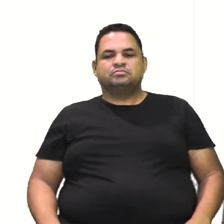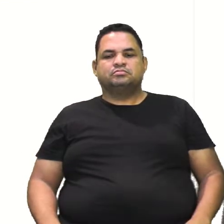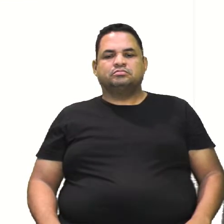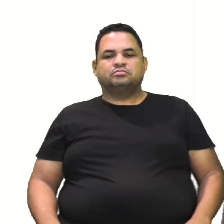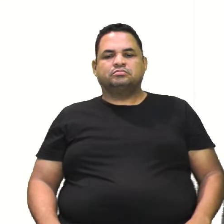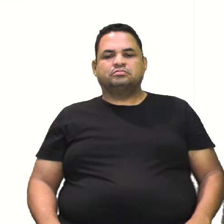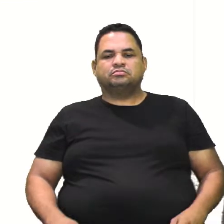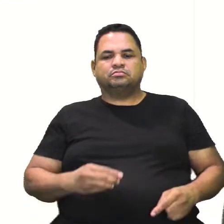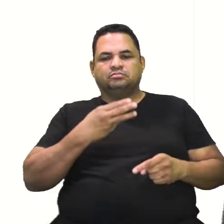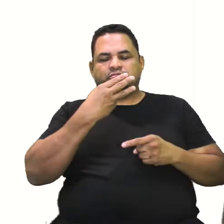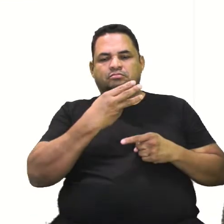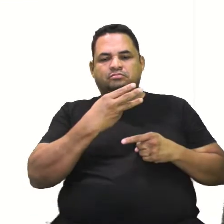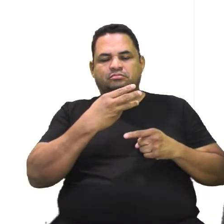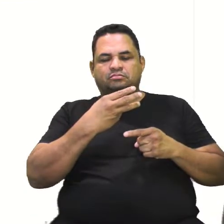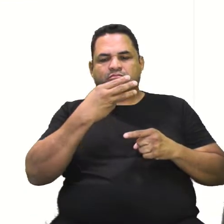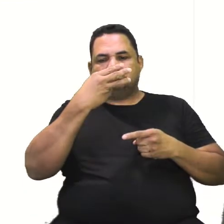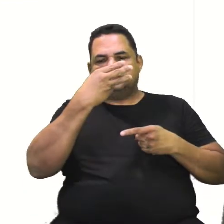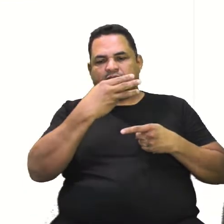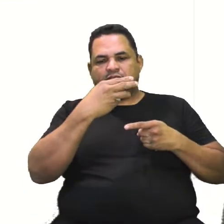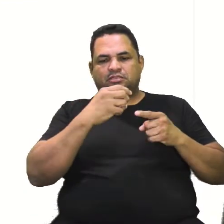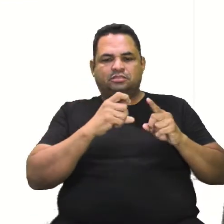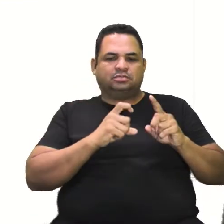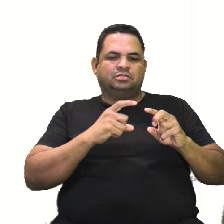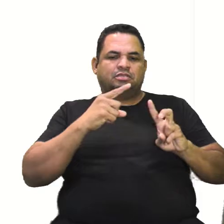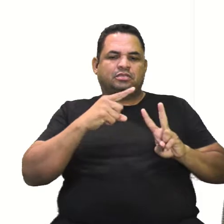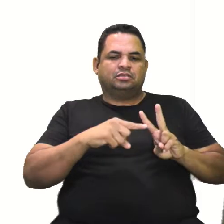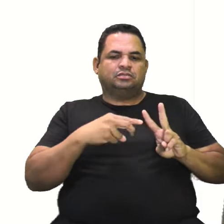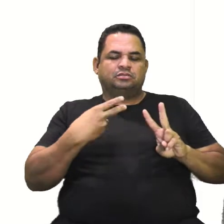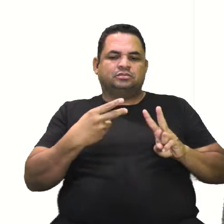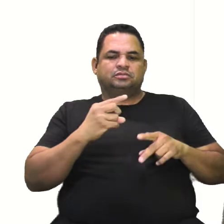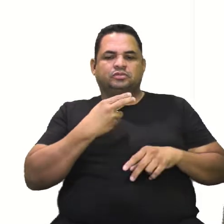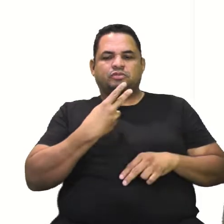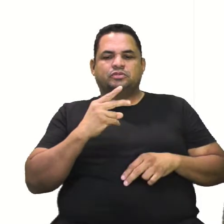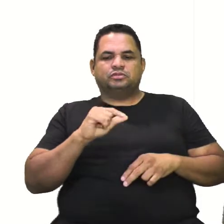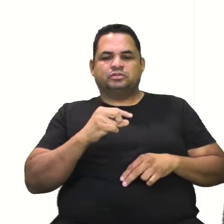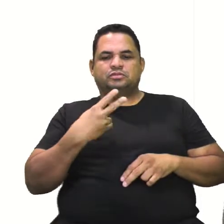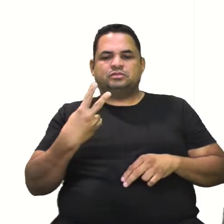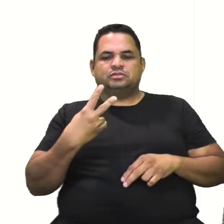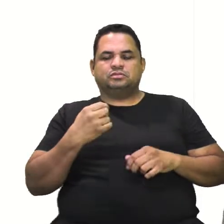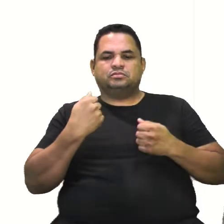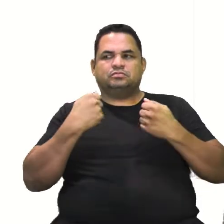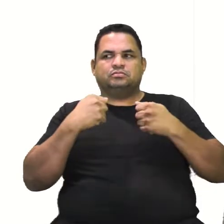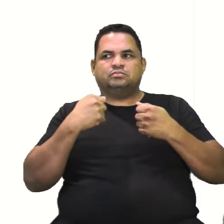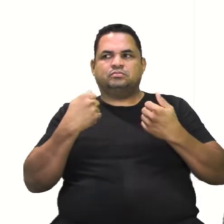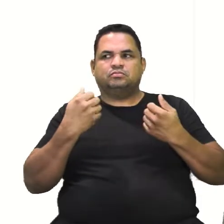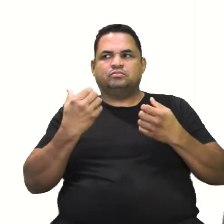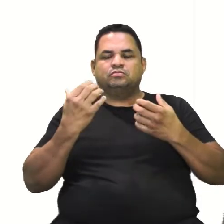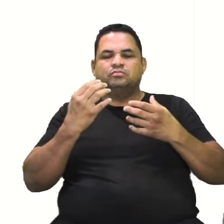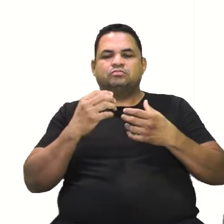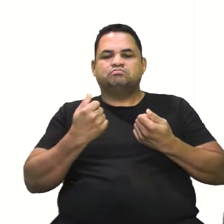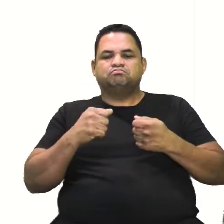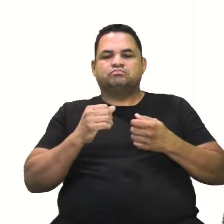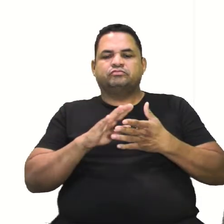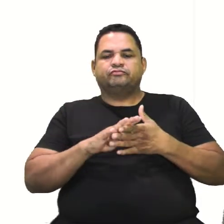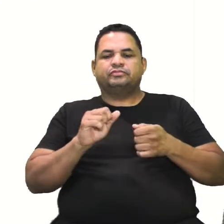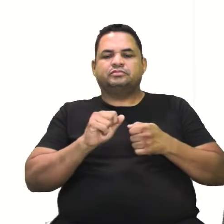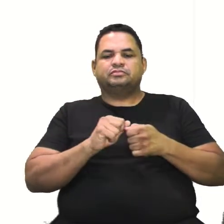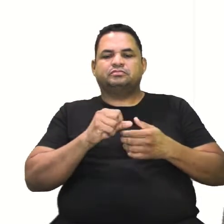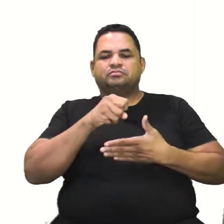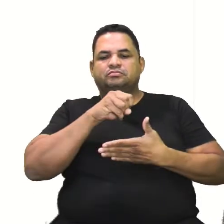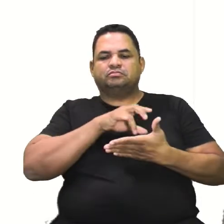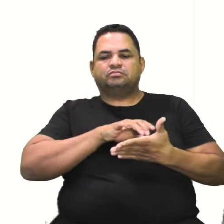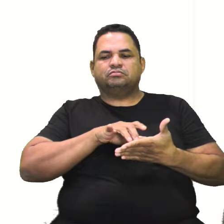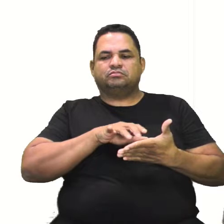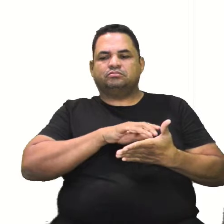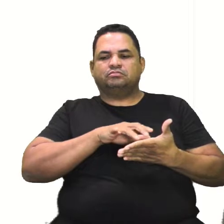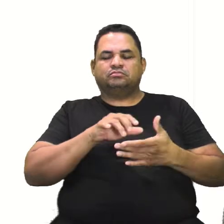raiz de 5, que 2,2. 2,2. Vamos fazendo aí, podemos fazer na calculadora. 3 dividido por 2,2.